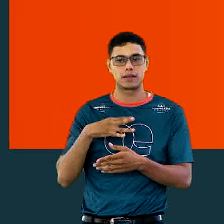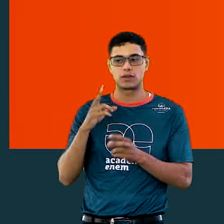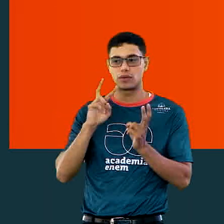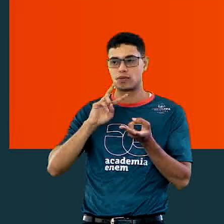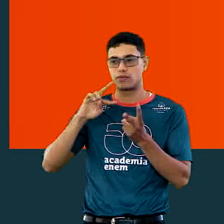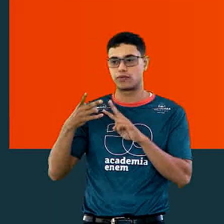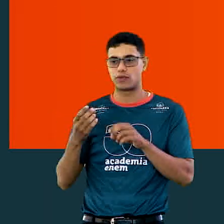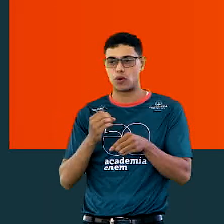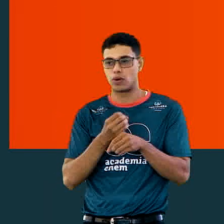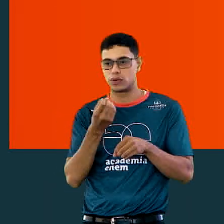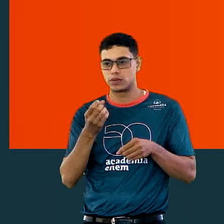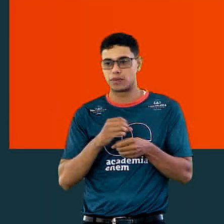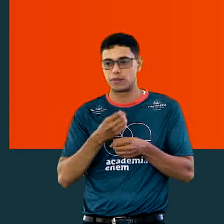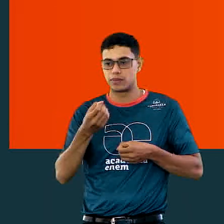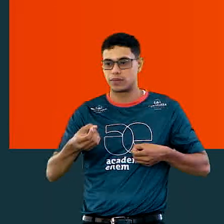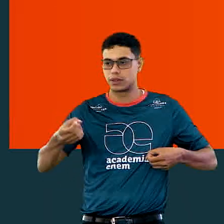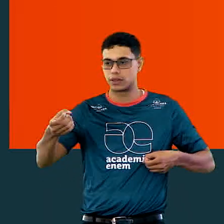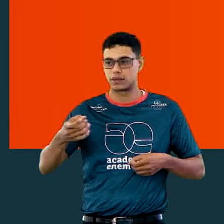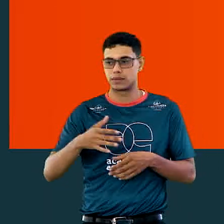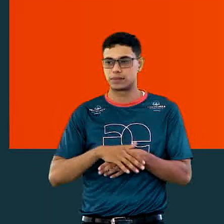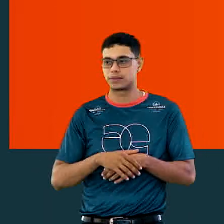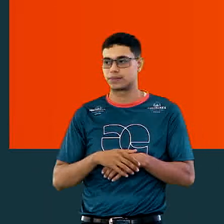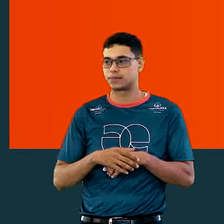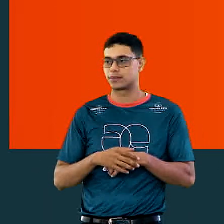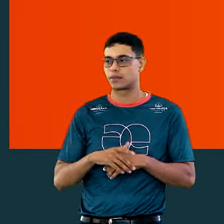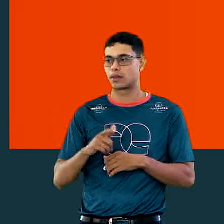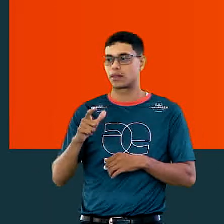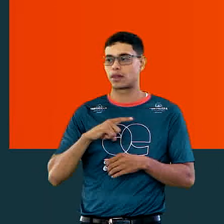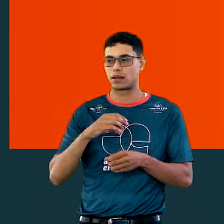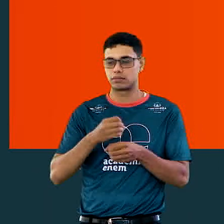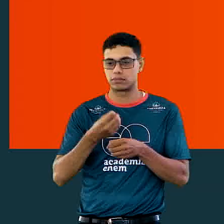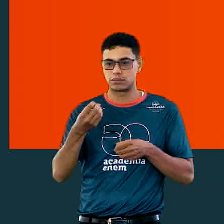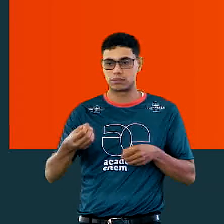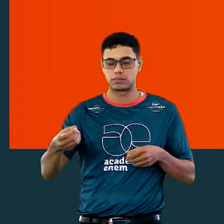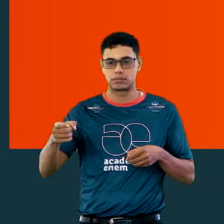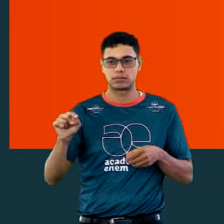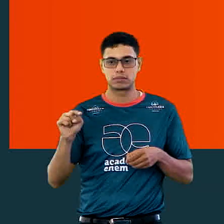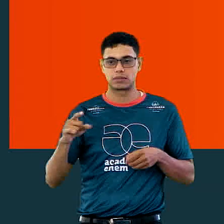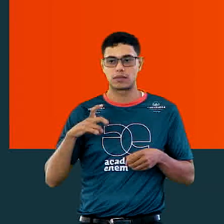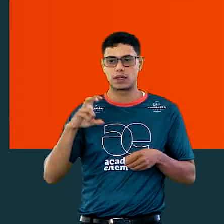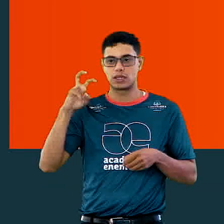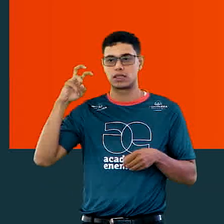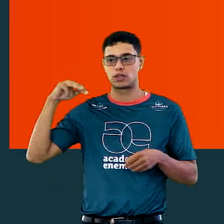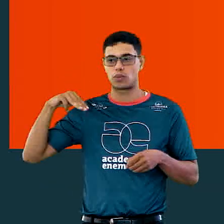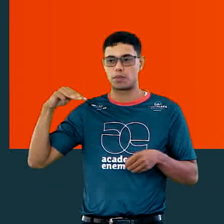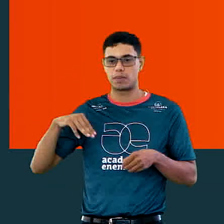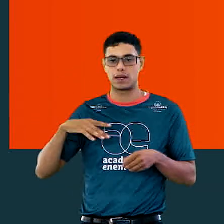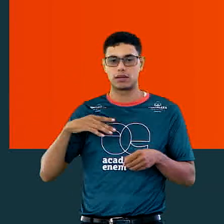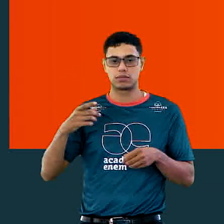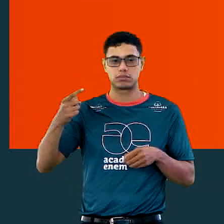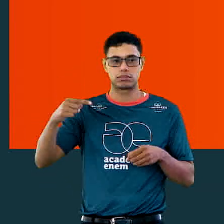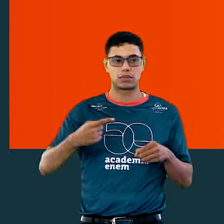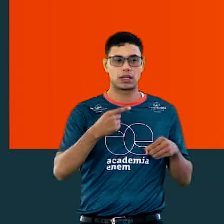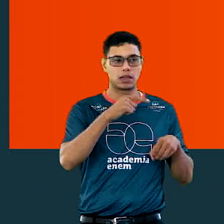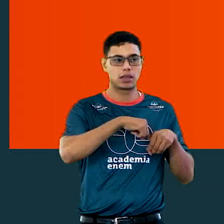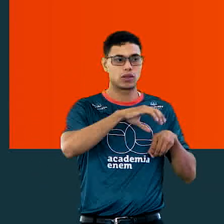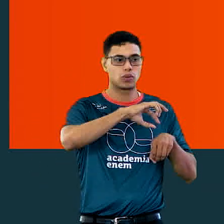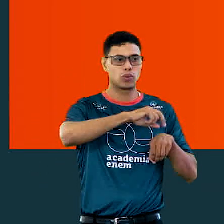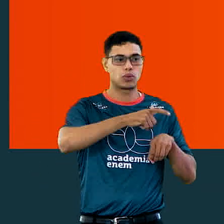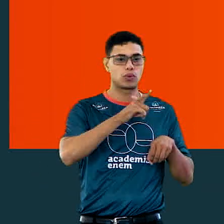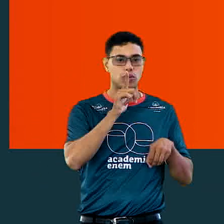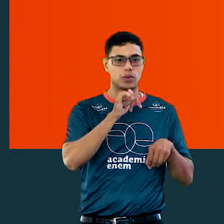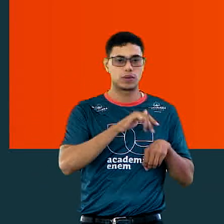para a mangueira. Vamos voltar para a mangueira. Eu tenho uma mangueira agora de 5 metros, ligado lá na